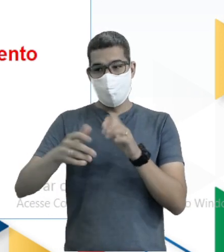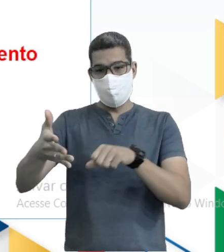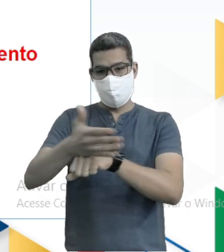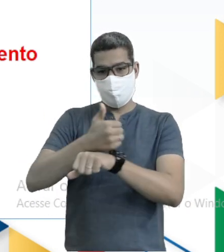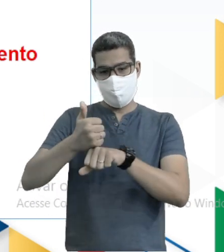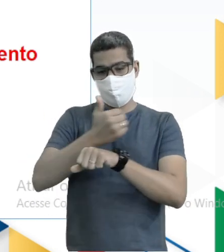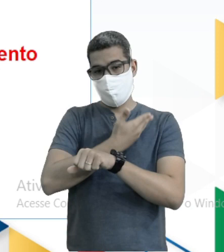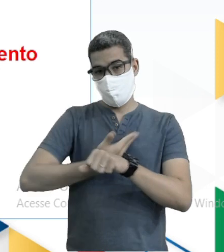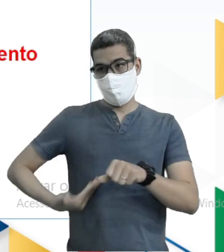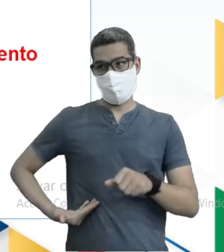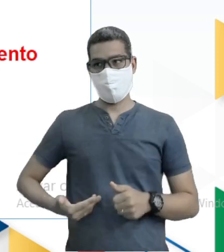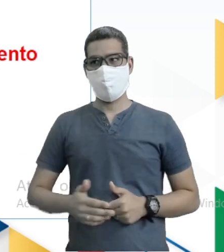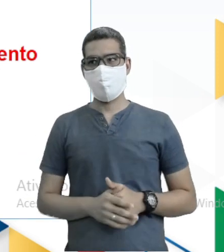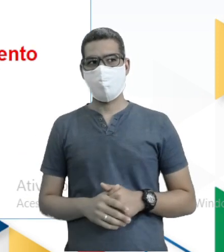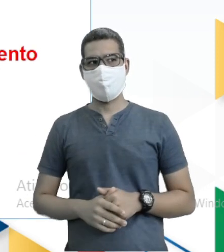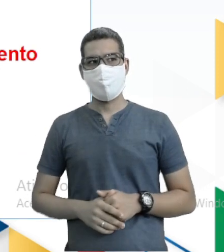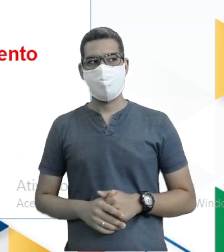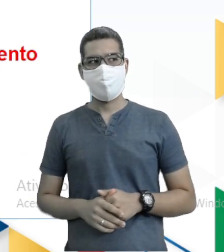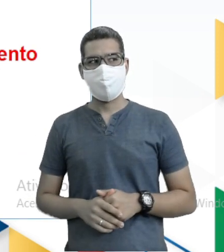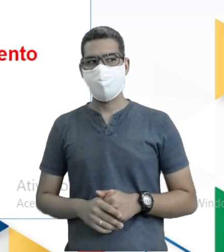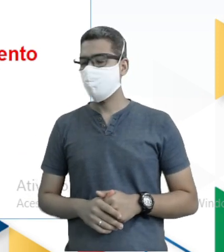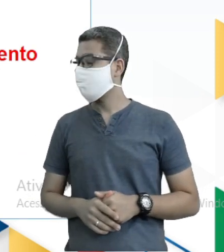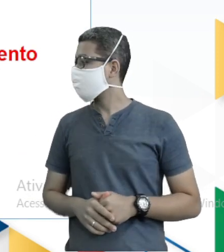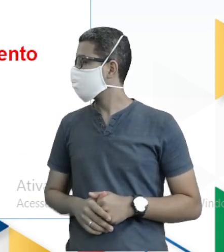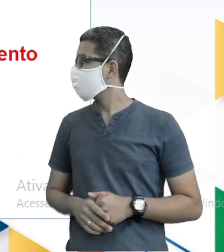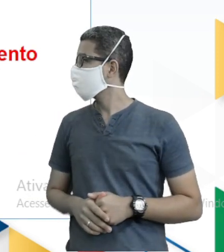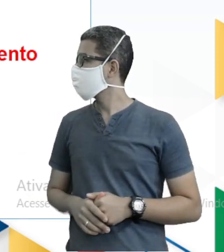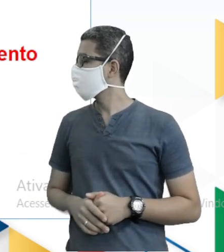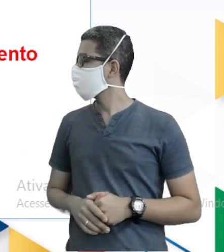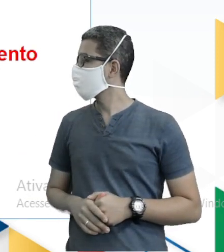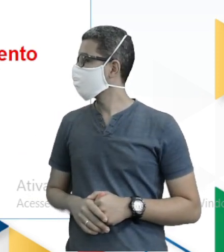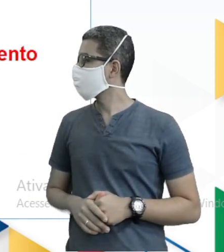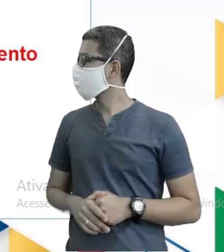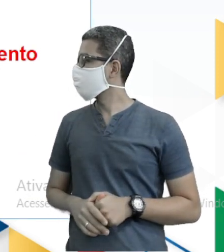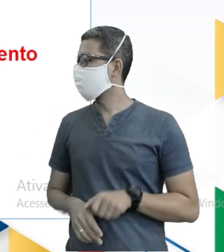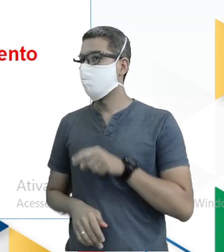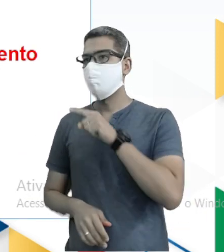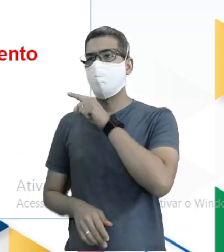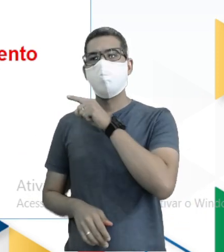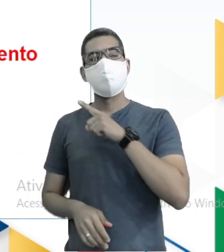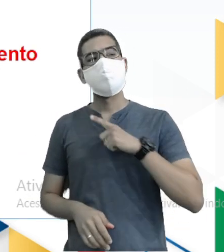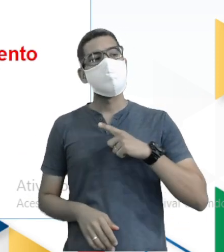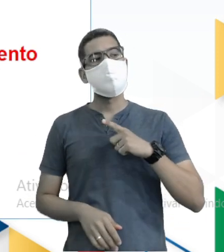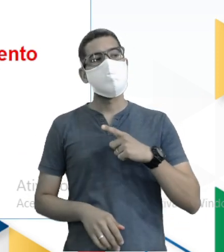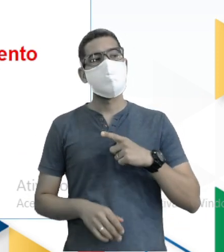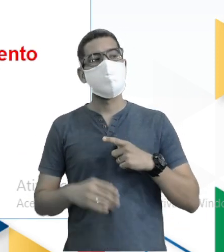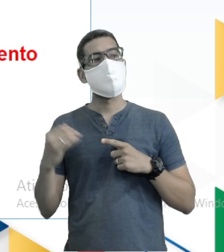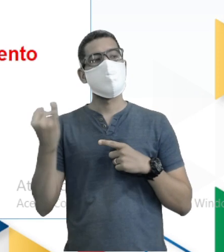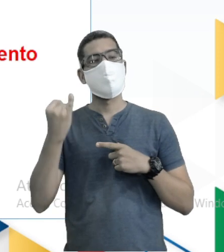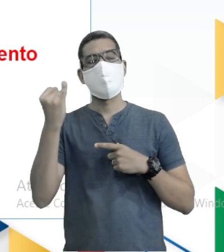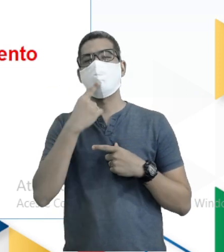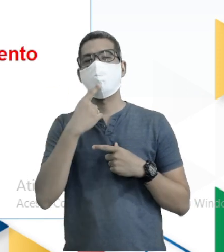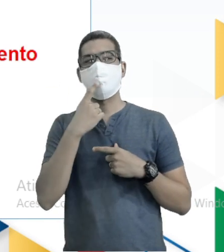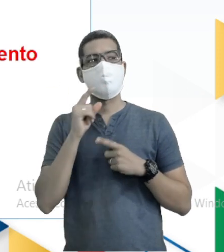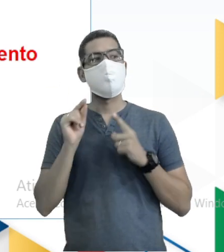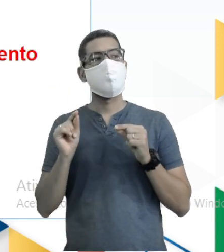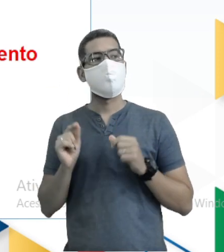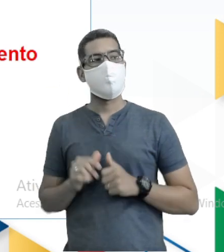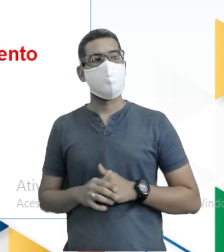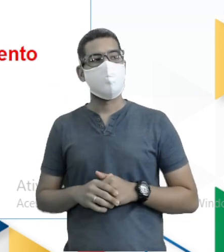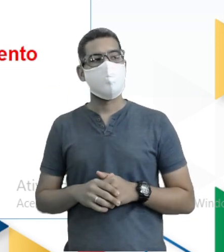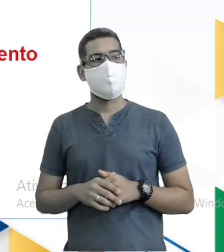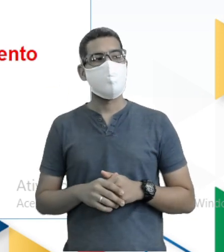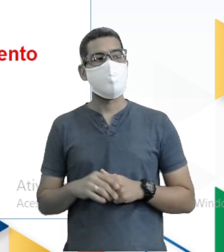pública. Veja só que em destaque em vermelho, nós temos alguns pontos importantes. Vejam só aqui nesse caso